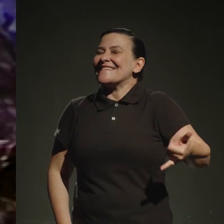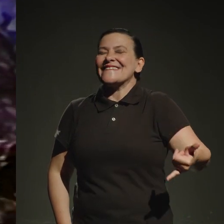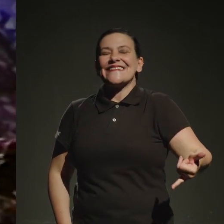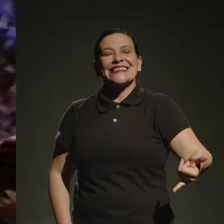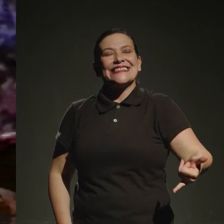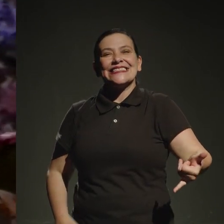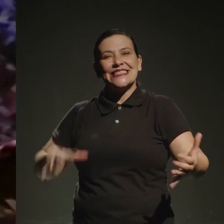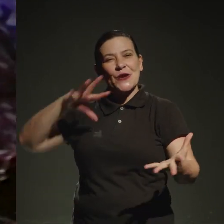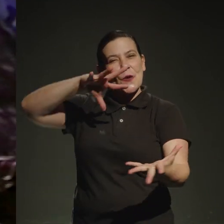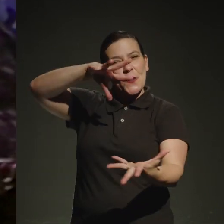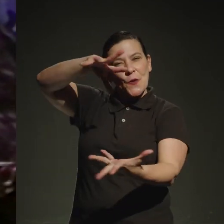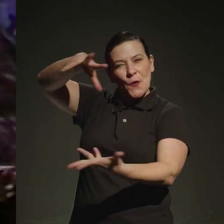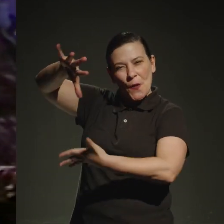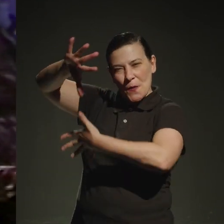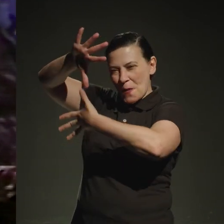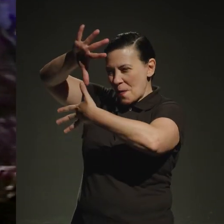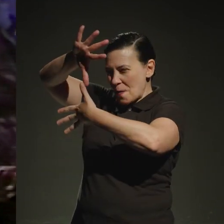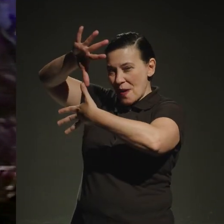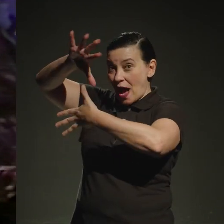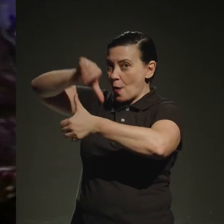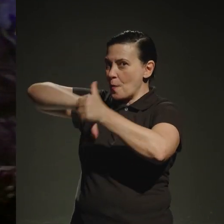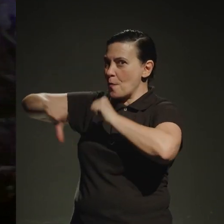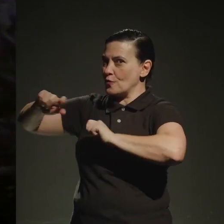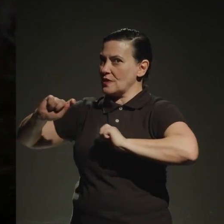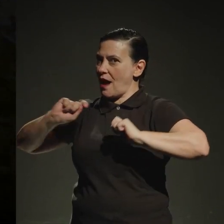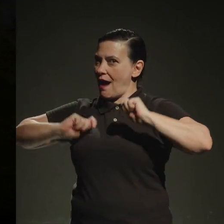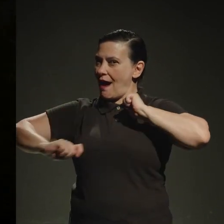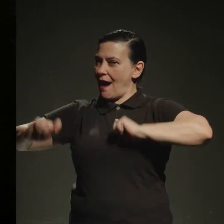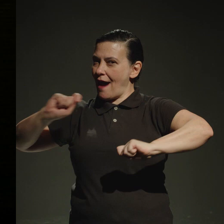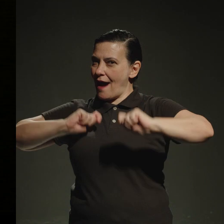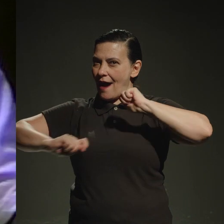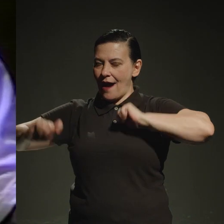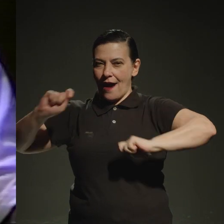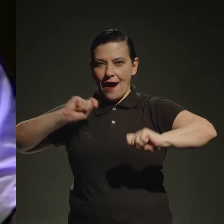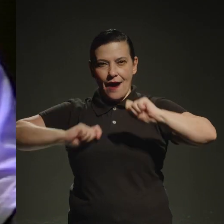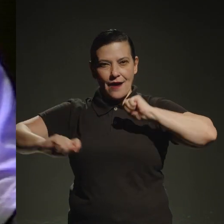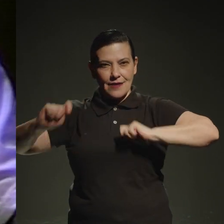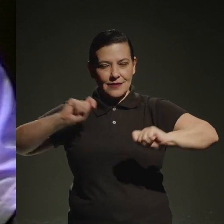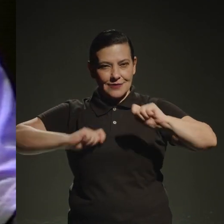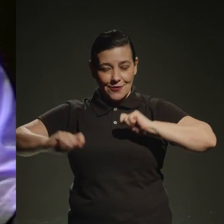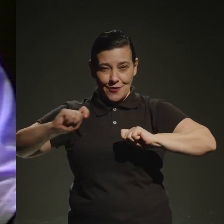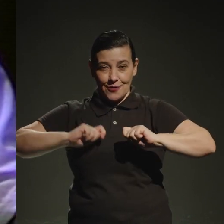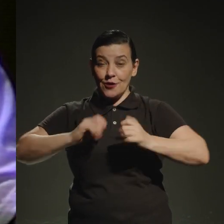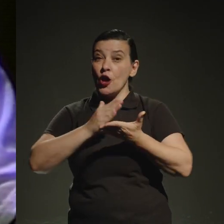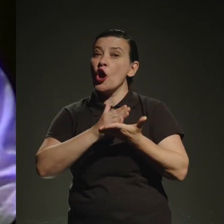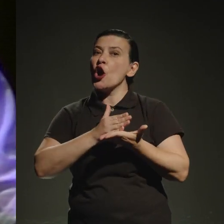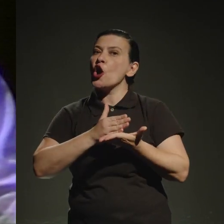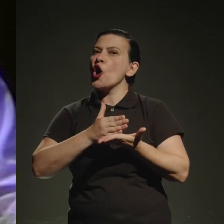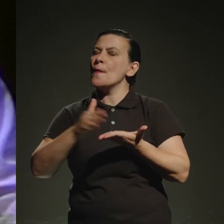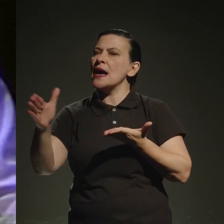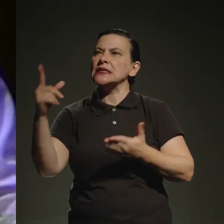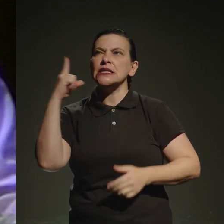Miguel estatiza sorrindo no telefone. Miguel deposita suavemente o telefone e caminha até o